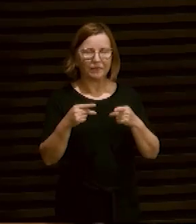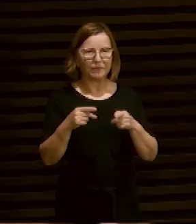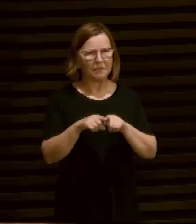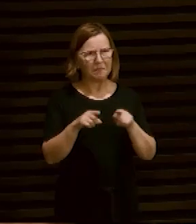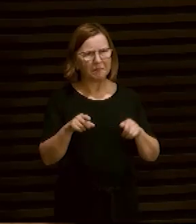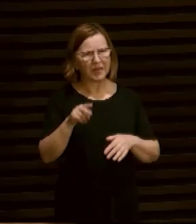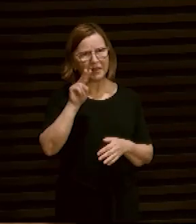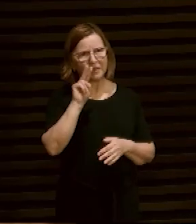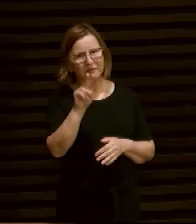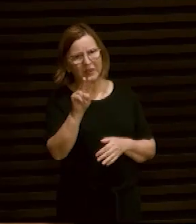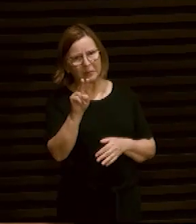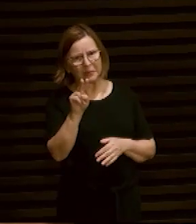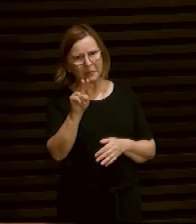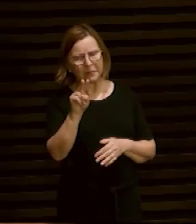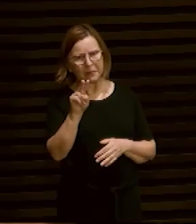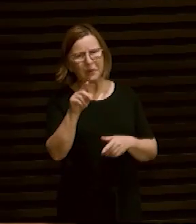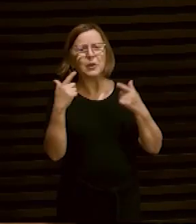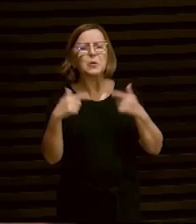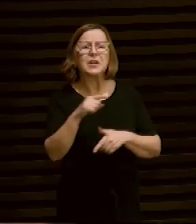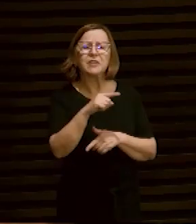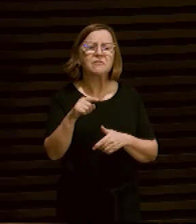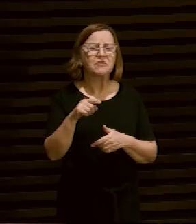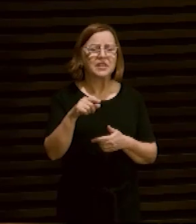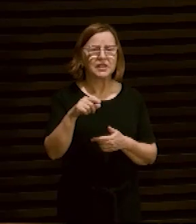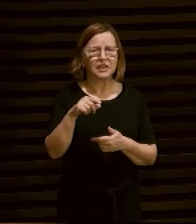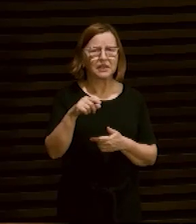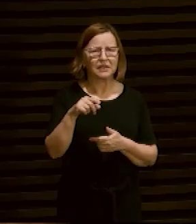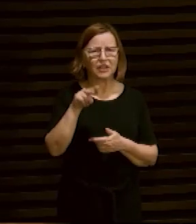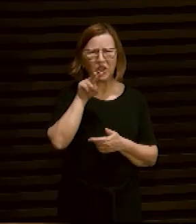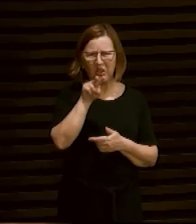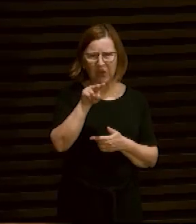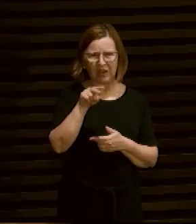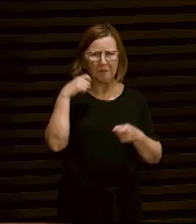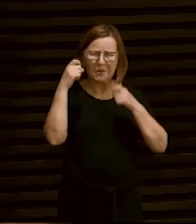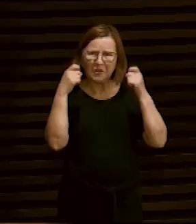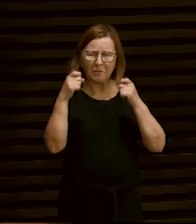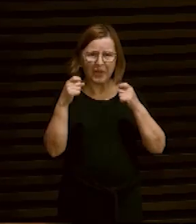Para onde você está olhando? Para o Hamas?